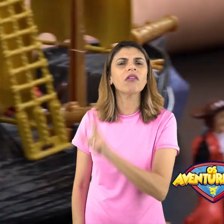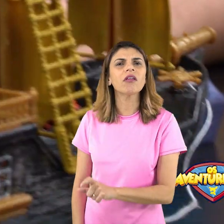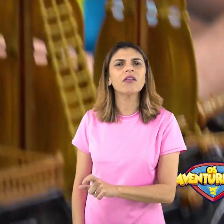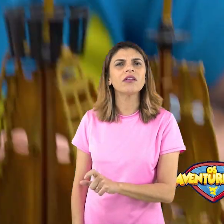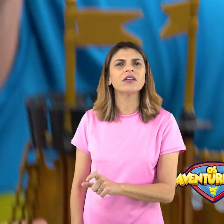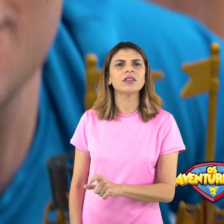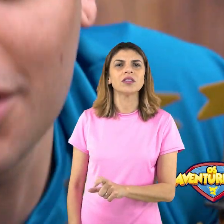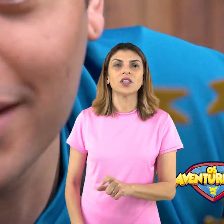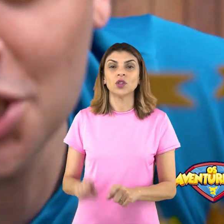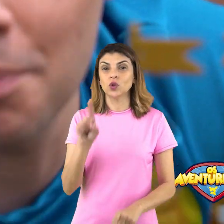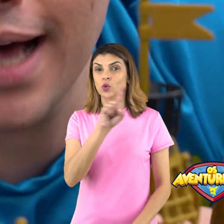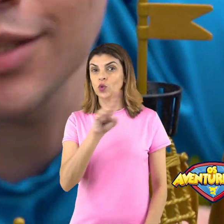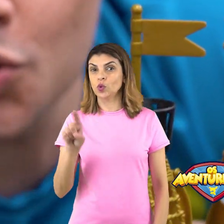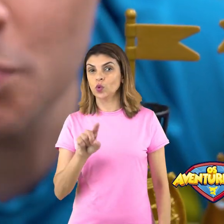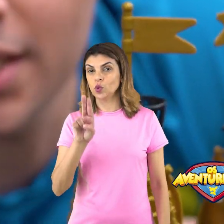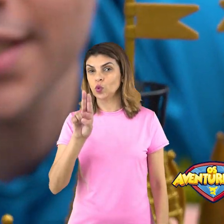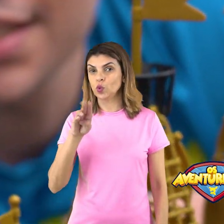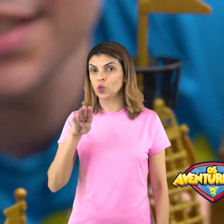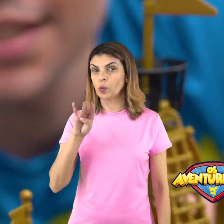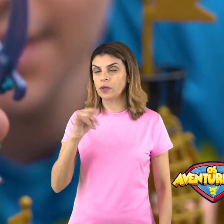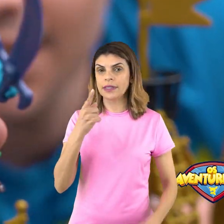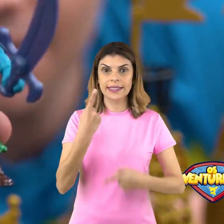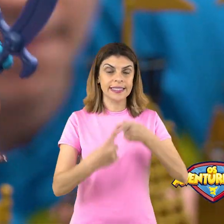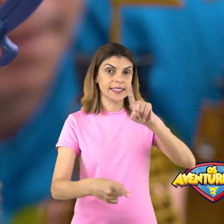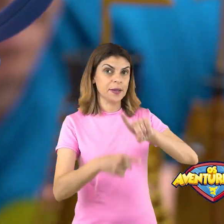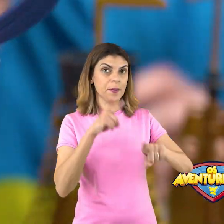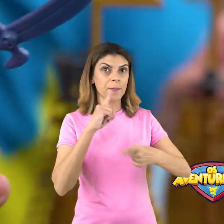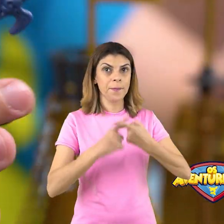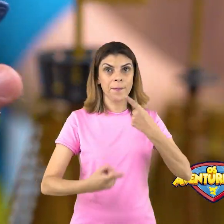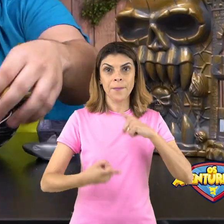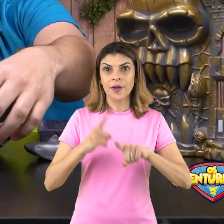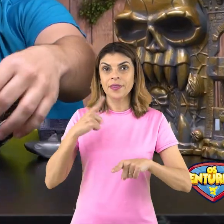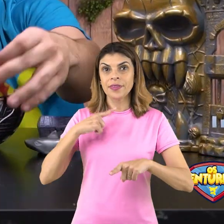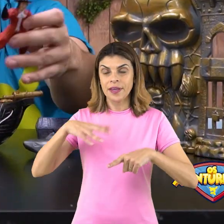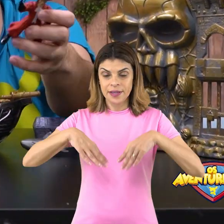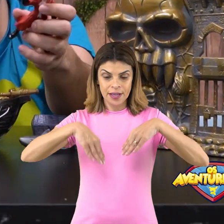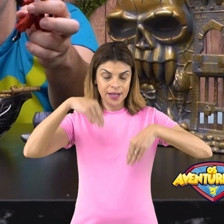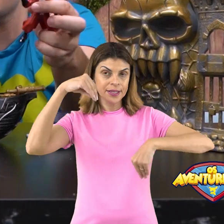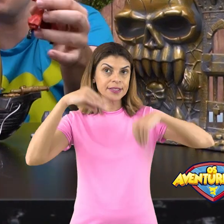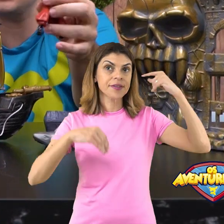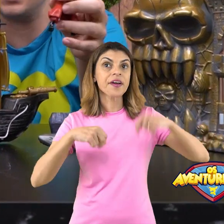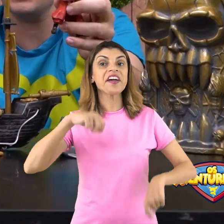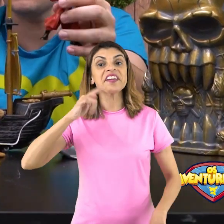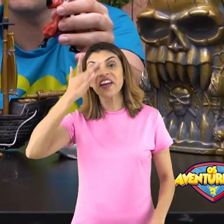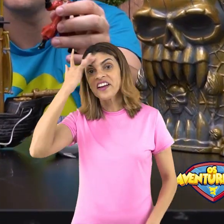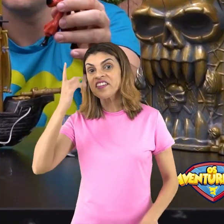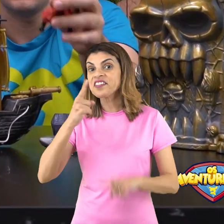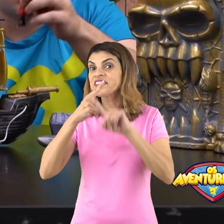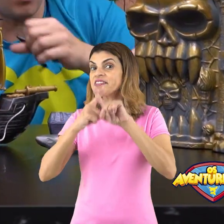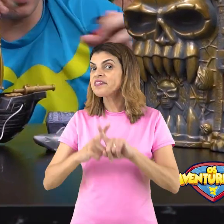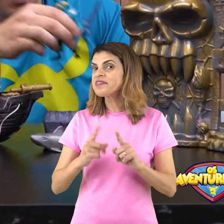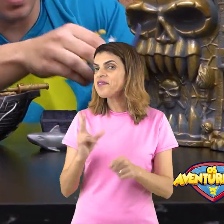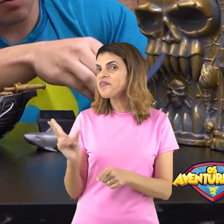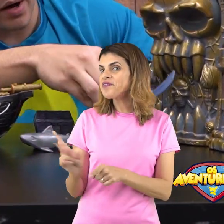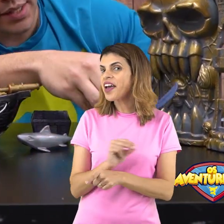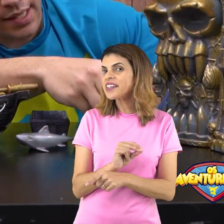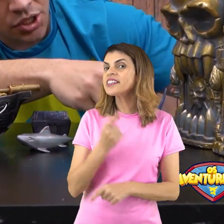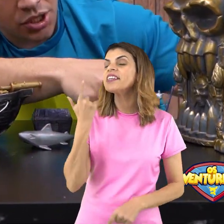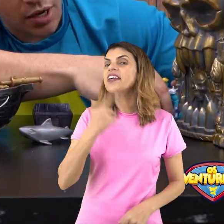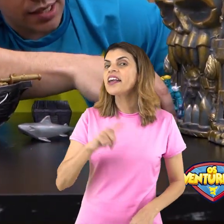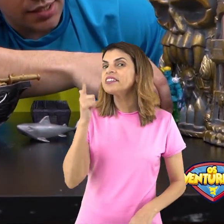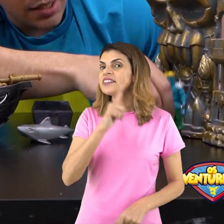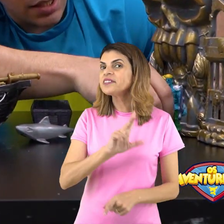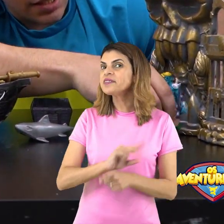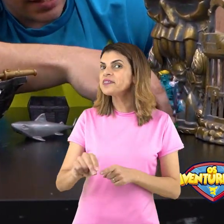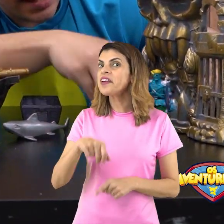mar. É um zumbi do mar, olha aqui, ó, o tamanho da espada do zumbi. Até porque tem um castelo, ó, um castelo... Quem será que vence essa batalha, hein? Eu acho que agora eu